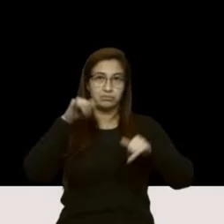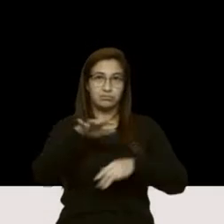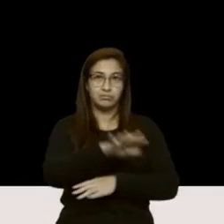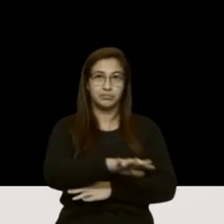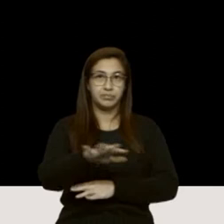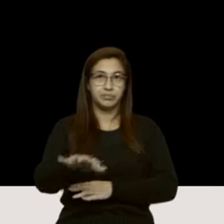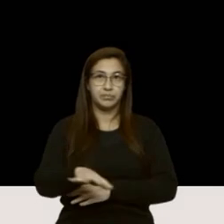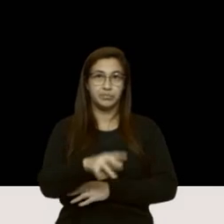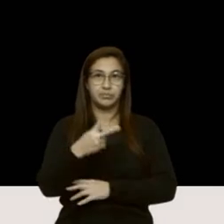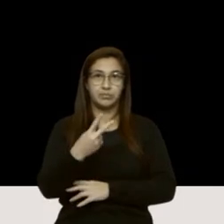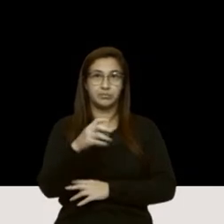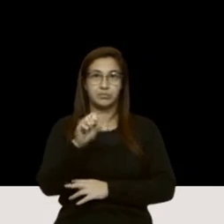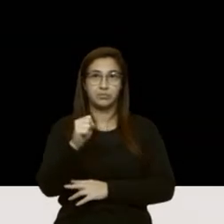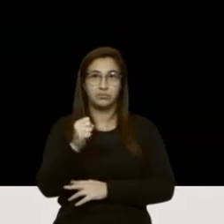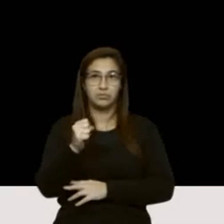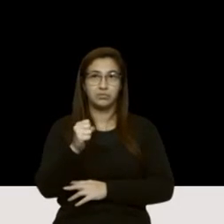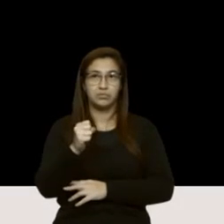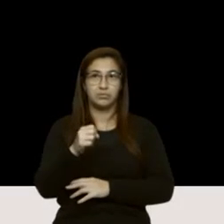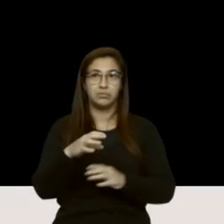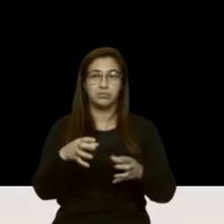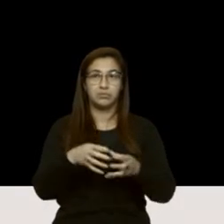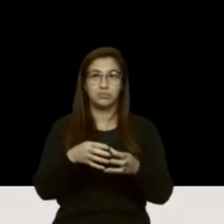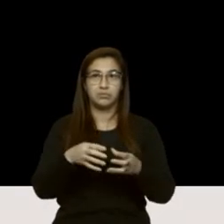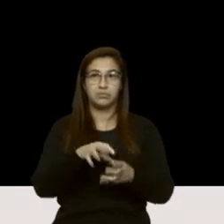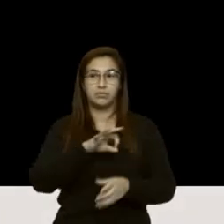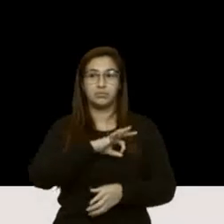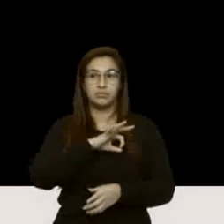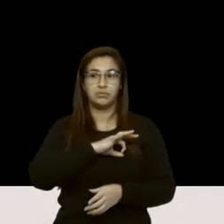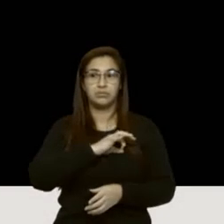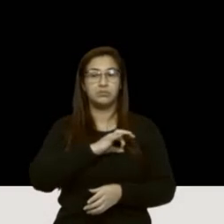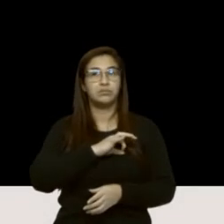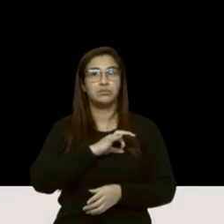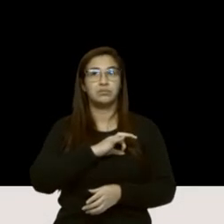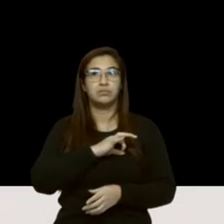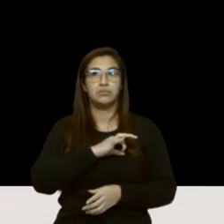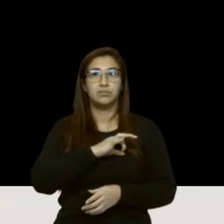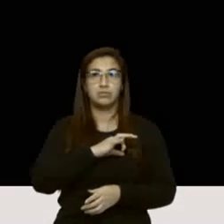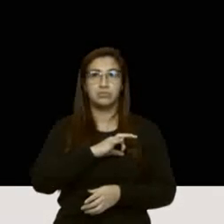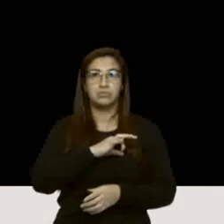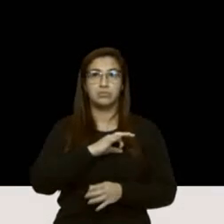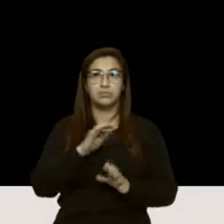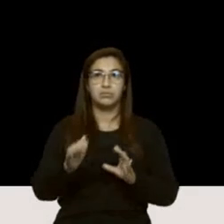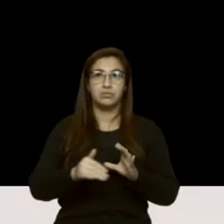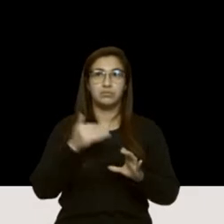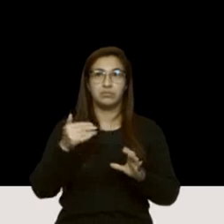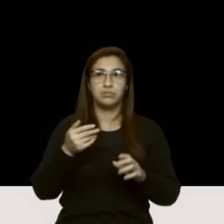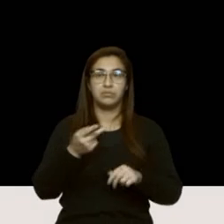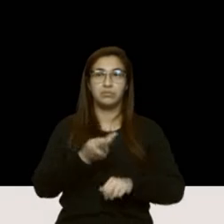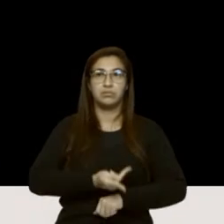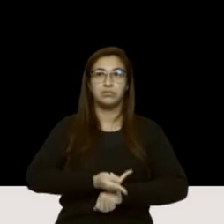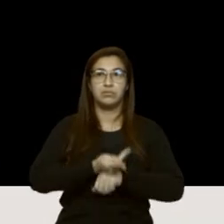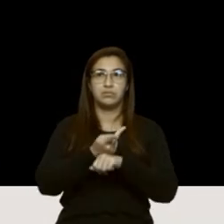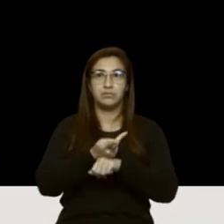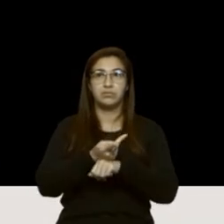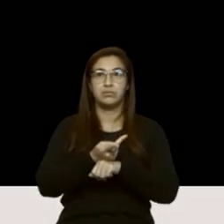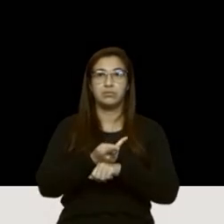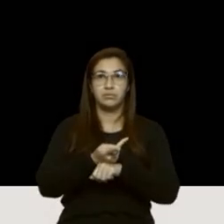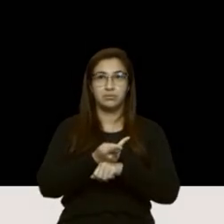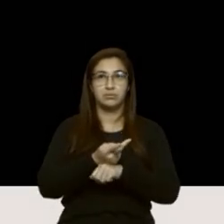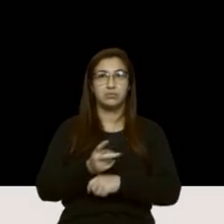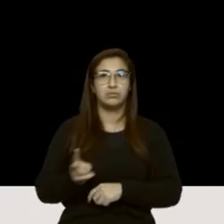do 28º Batalhão de Polícia Militar, tendo ainda recebido o prêmio semestral